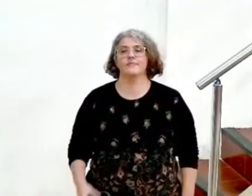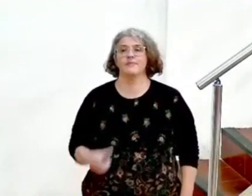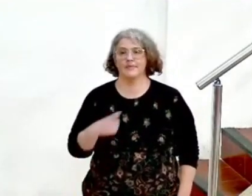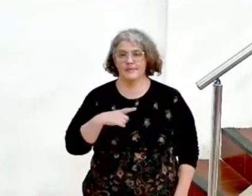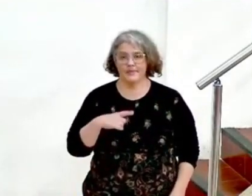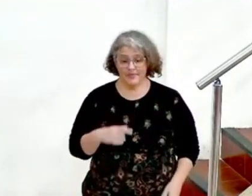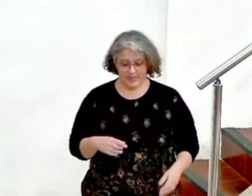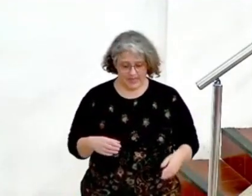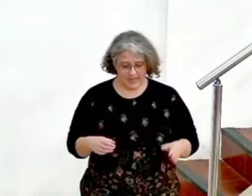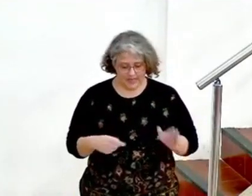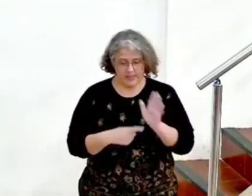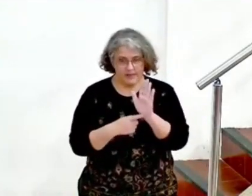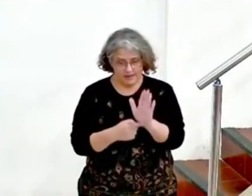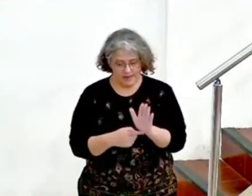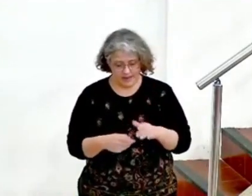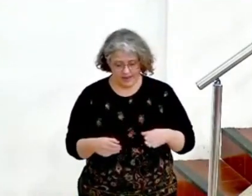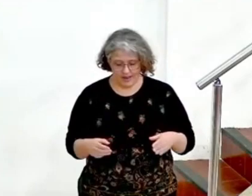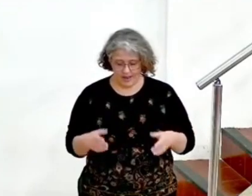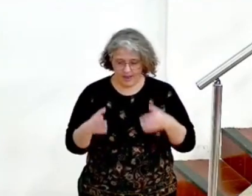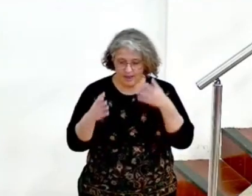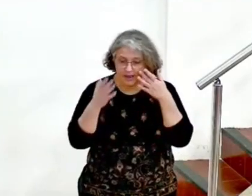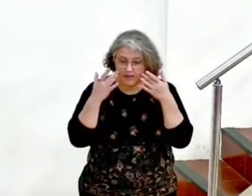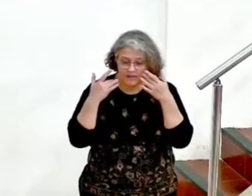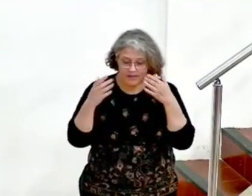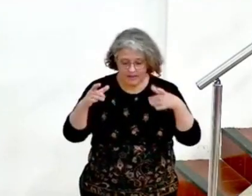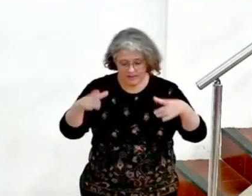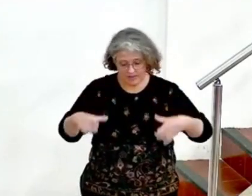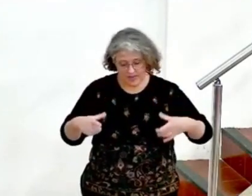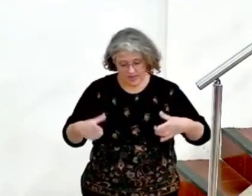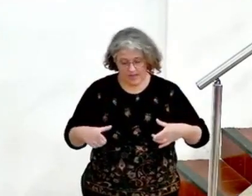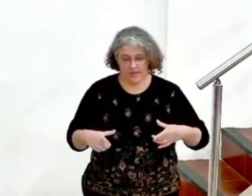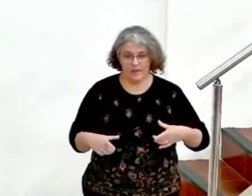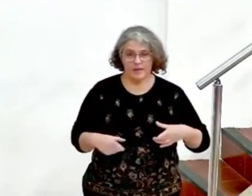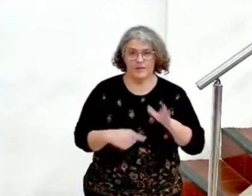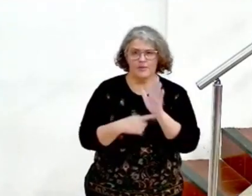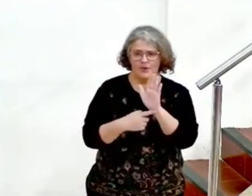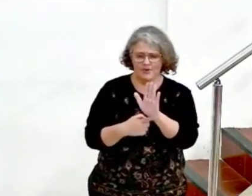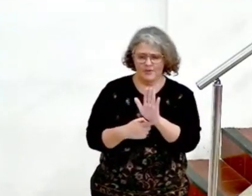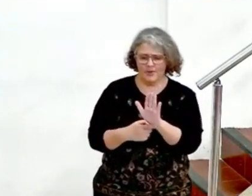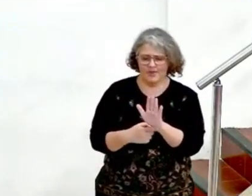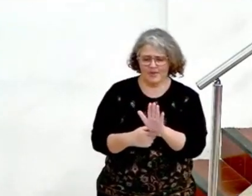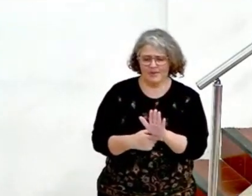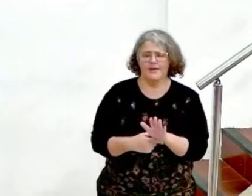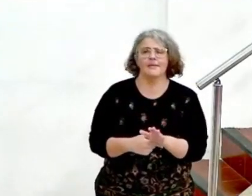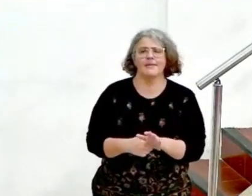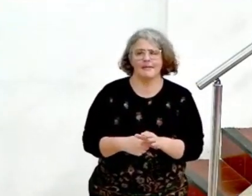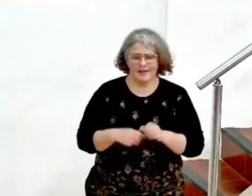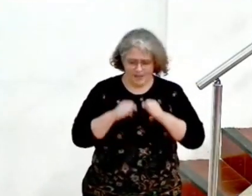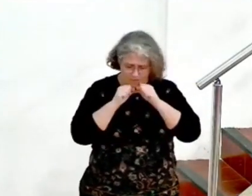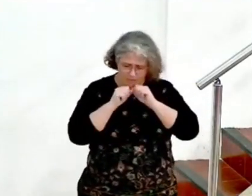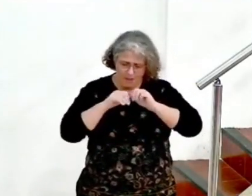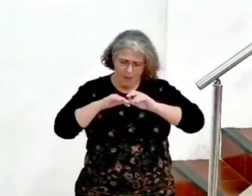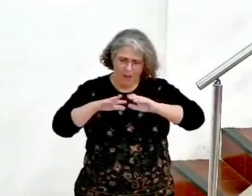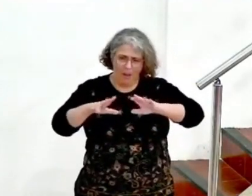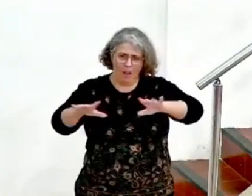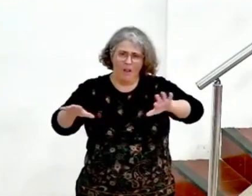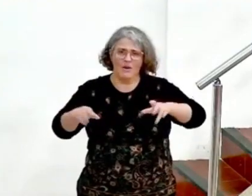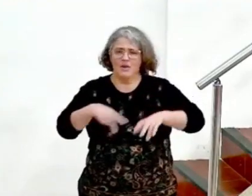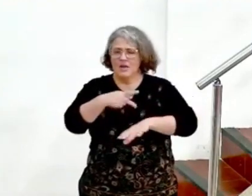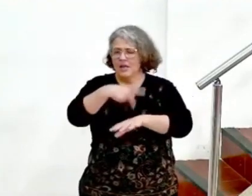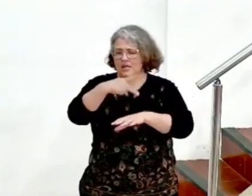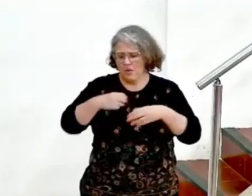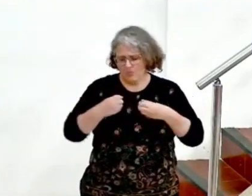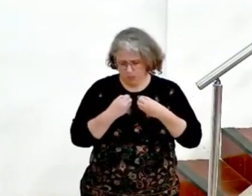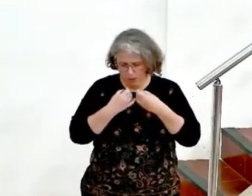Deus revelando que de fato ele vai fazer uma grande nação desse filho da promessa. Ele vai